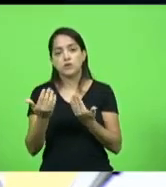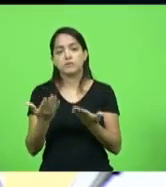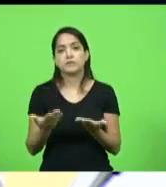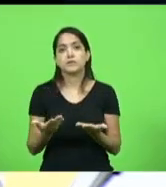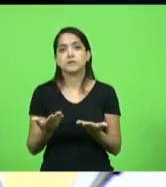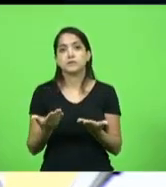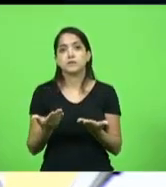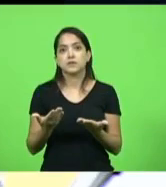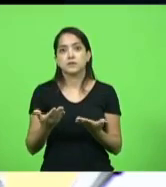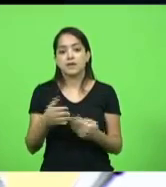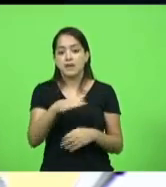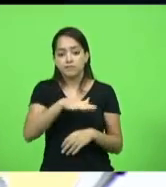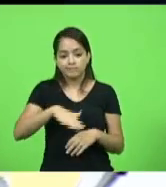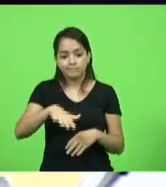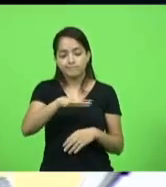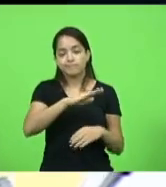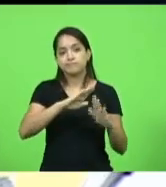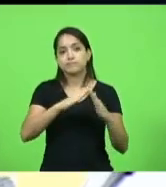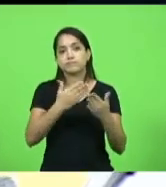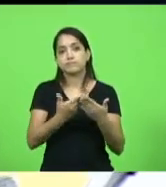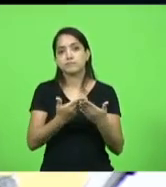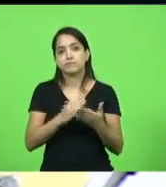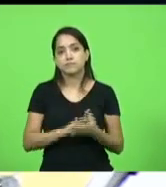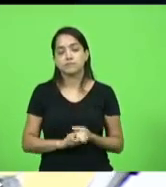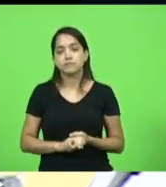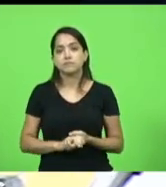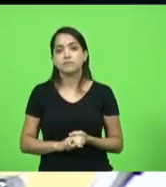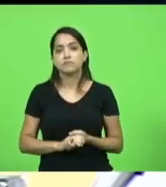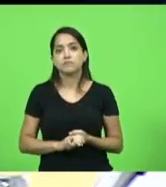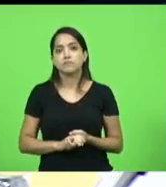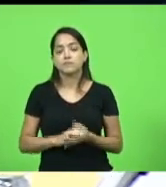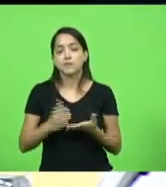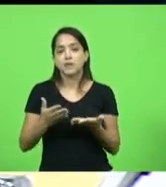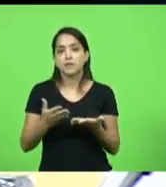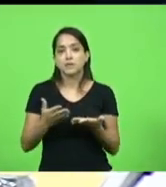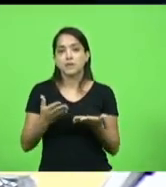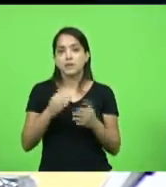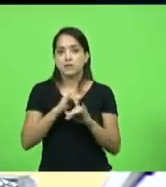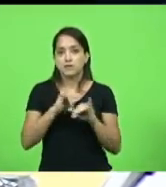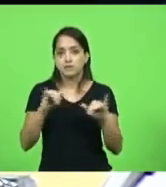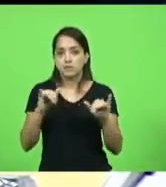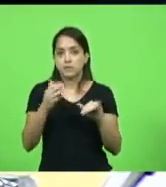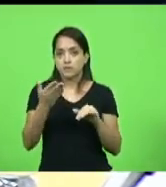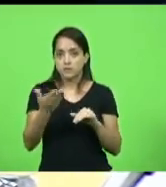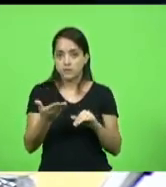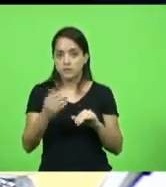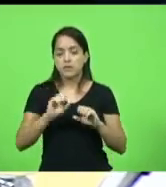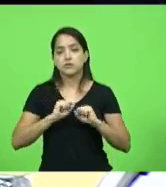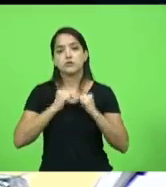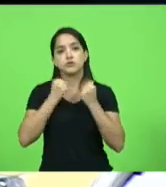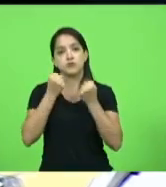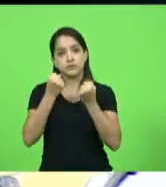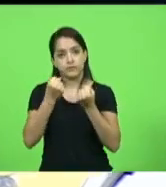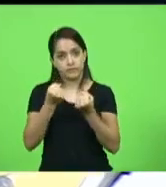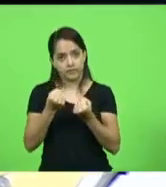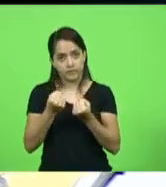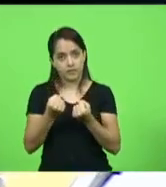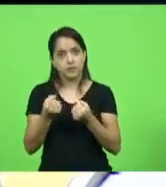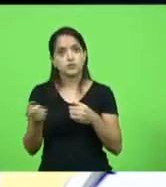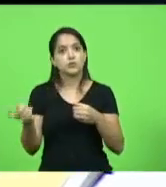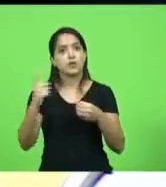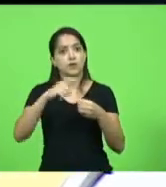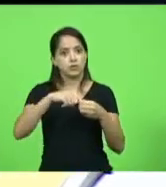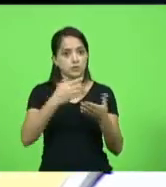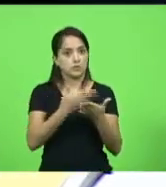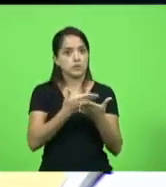ao ambiente escolar, e aqui dizer para todos que nós defendemos o retorno das aulas, porém